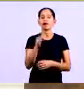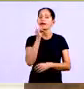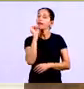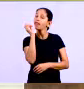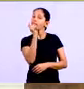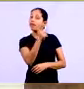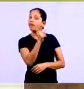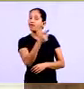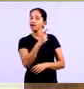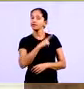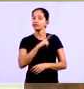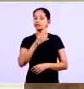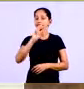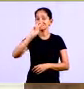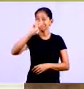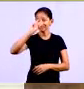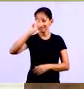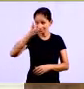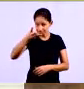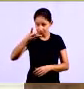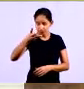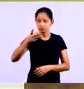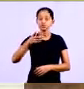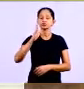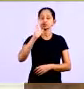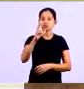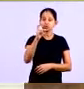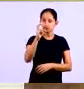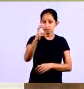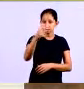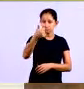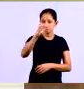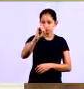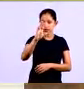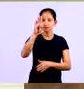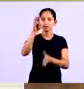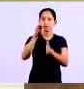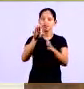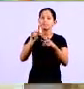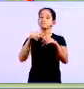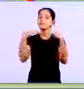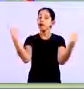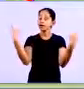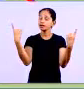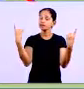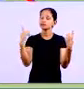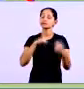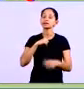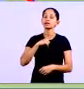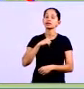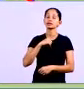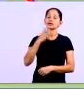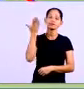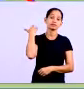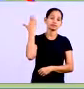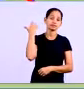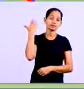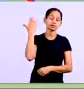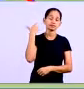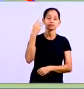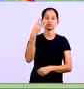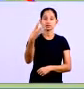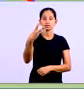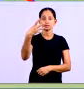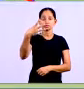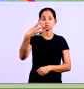tem 3.510 o governo recolheu de imposto, mas tinha esse